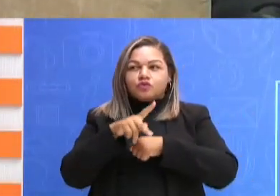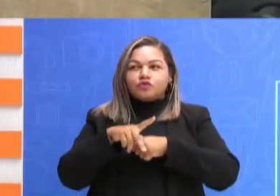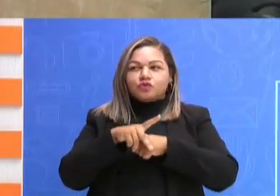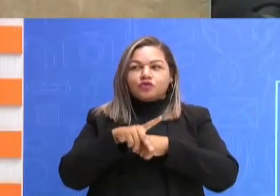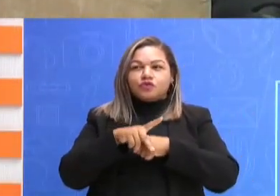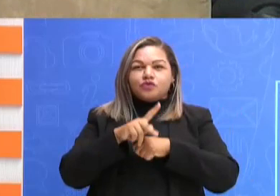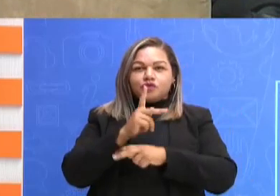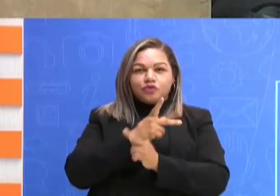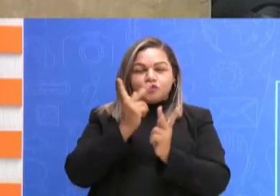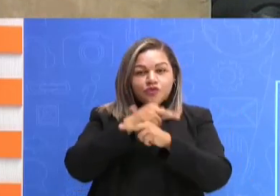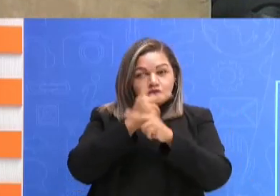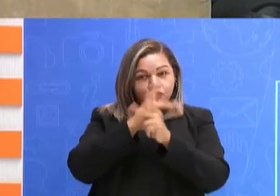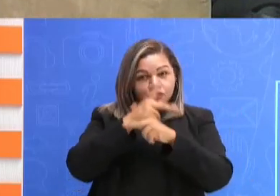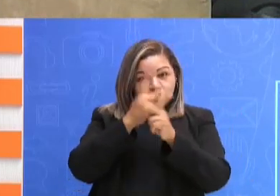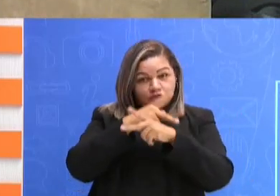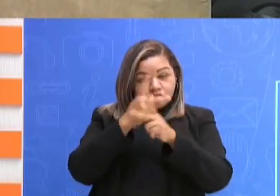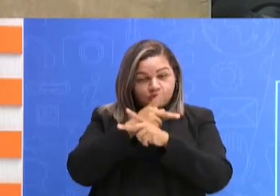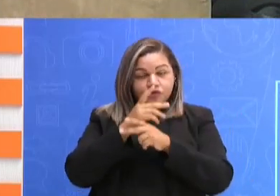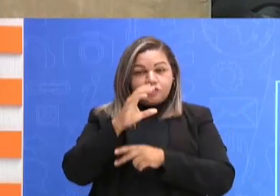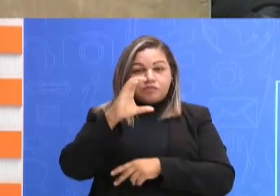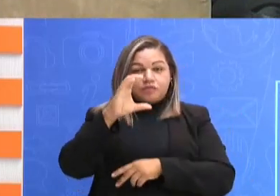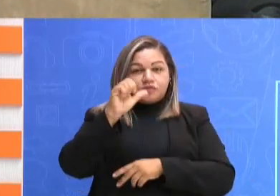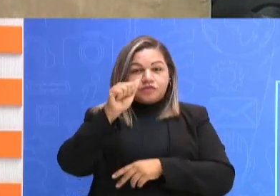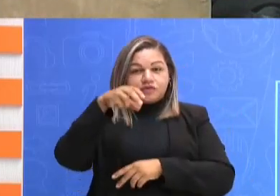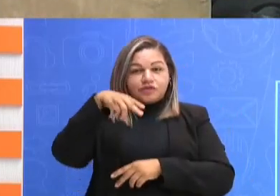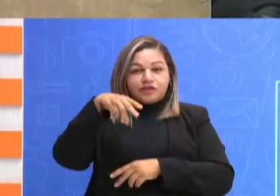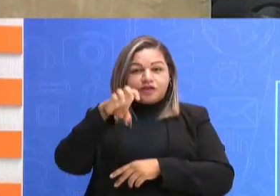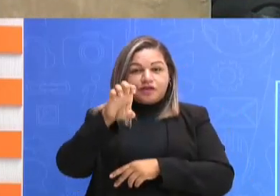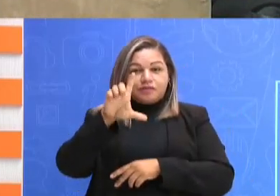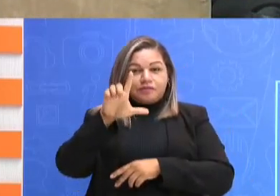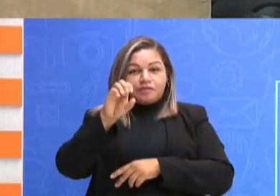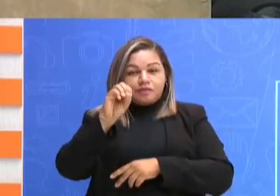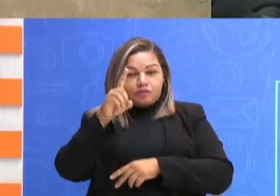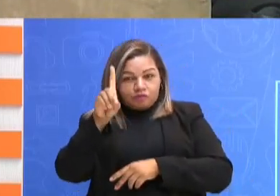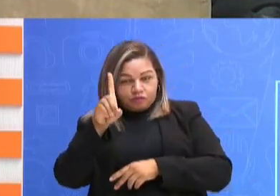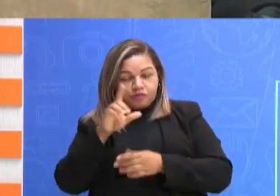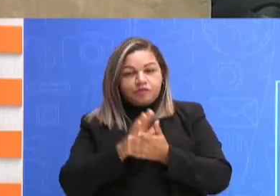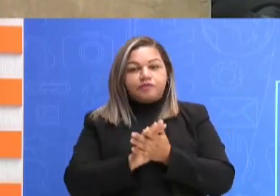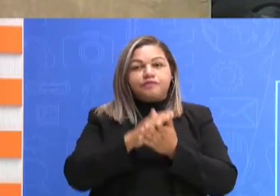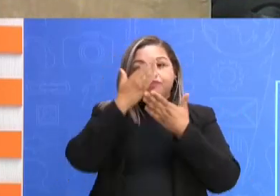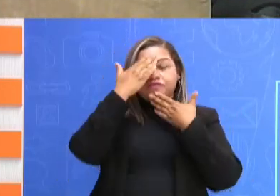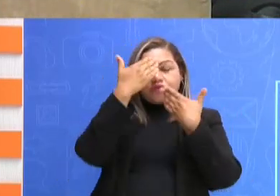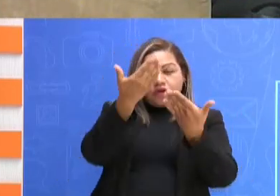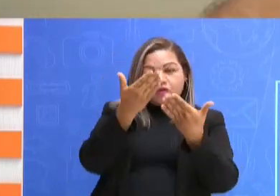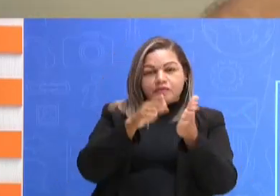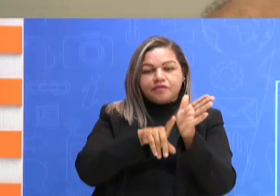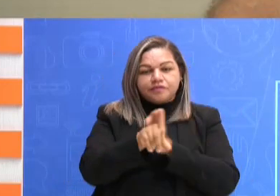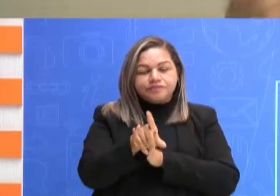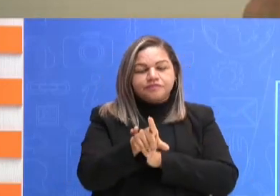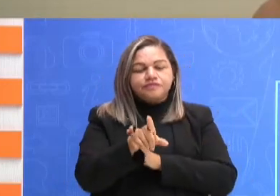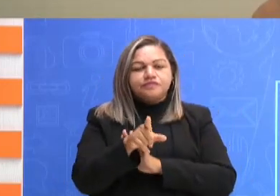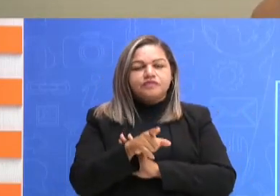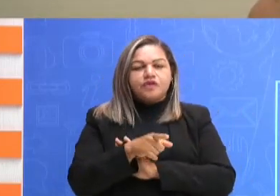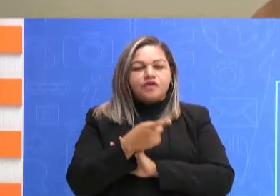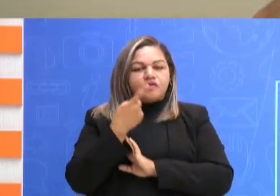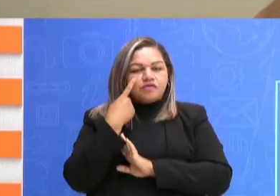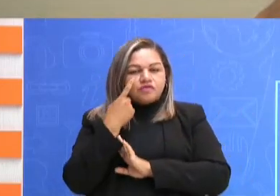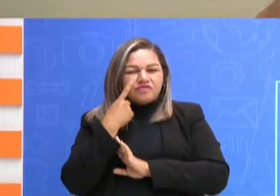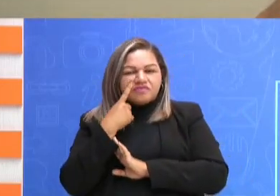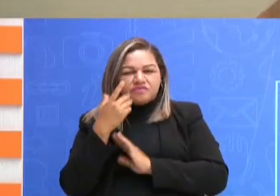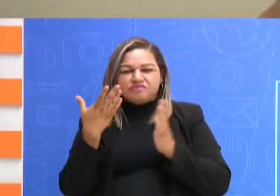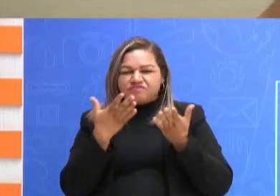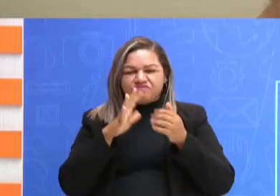À vontade, prefeito. Bom, Dalton, muito obrigado pela tua participação. Veja só, nesse